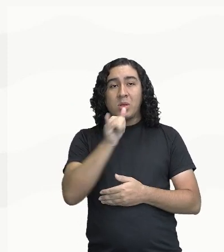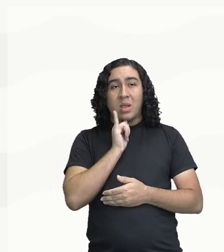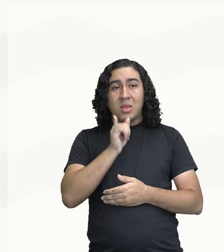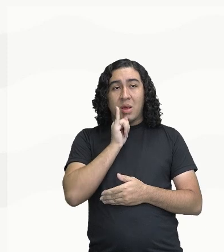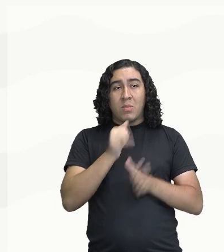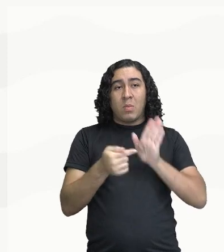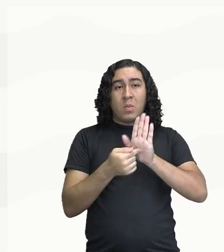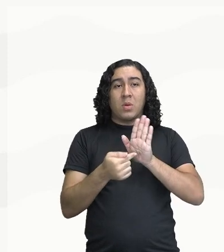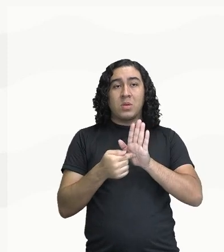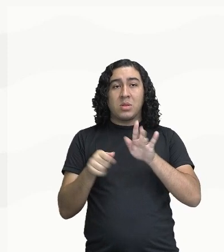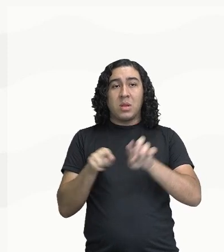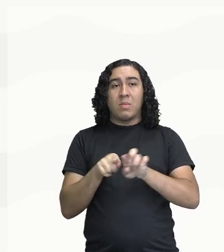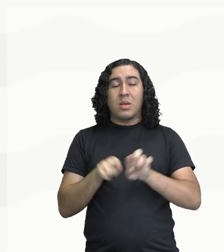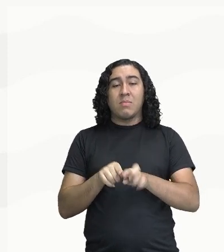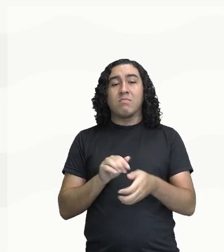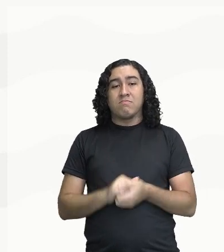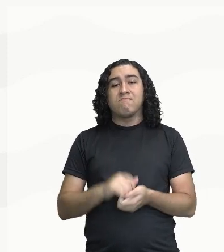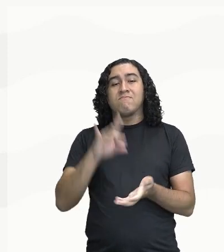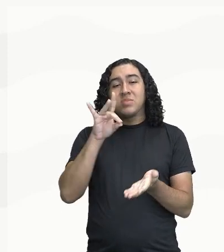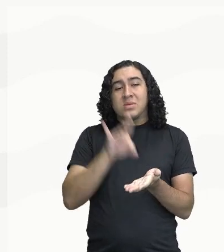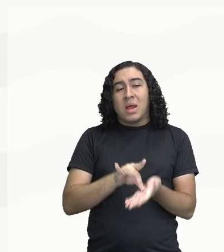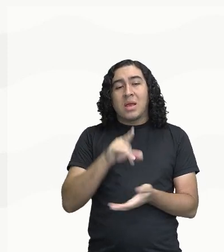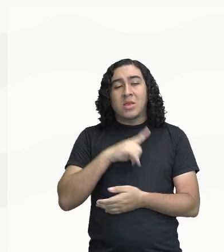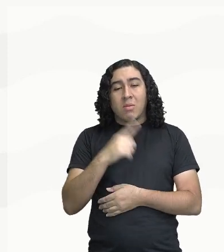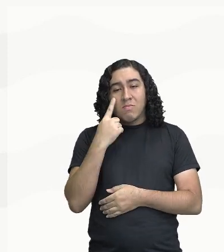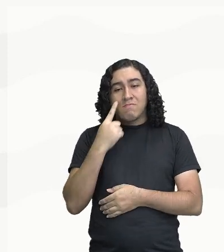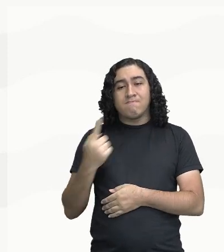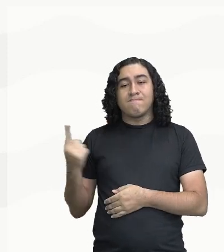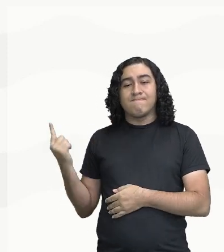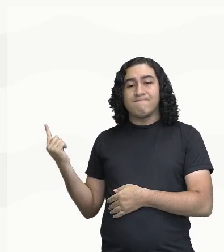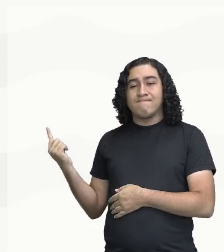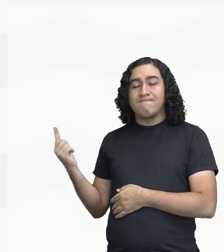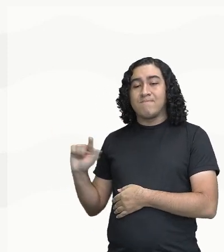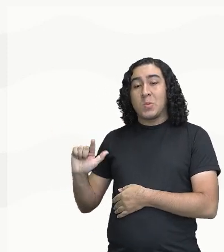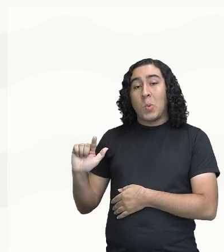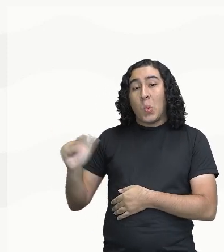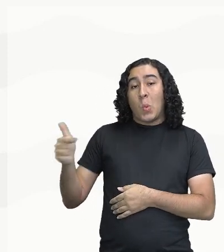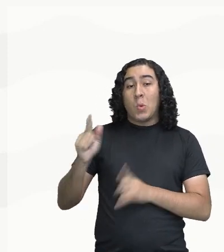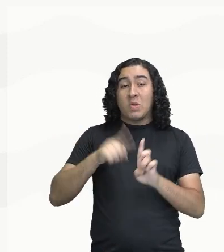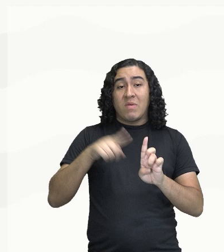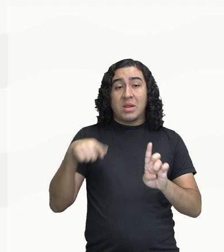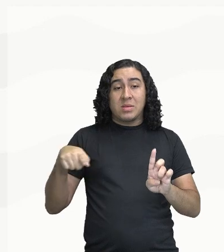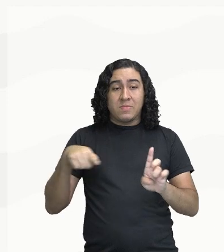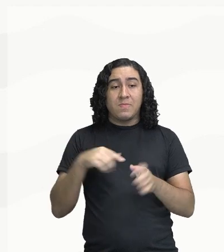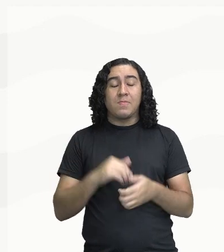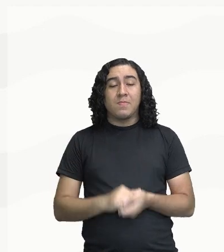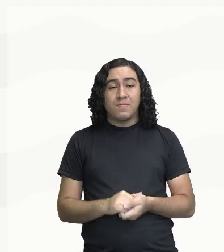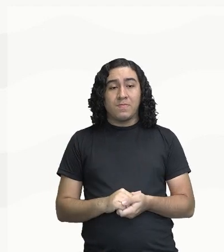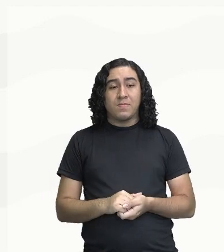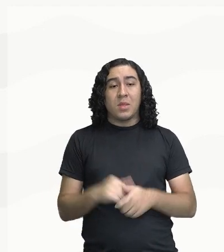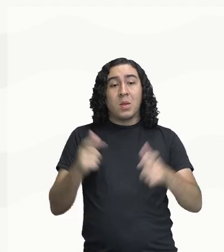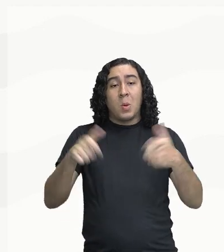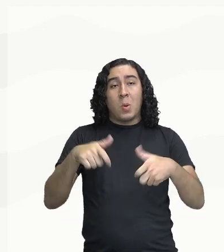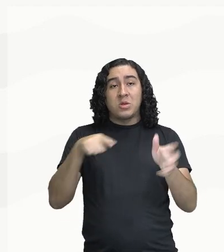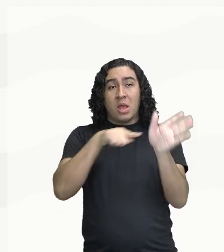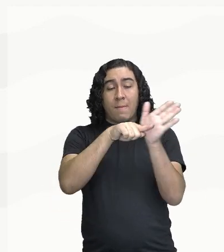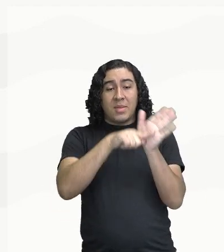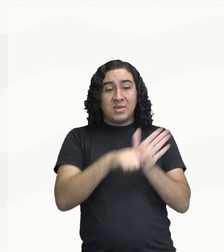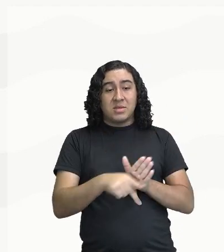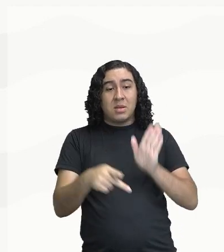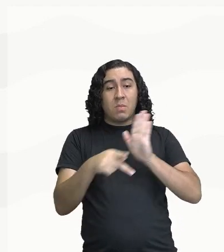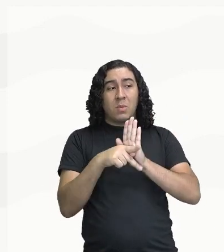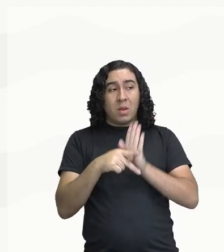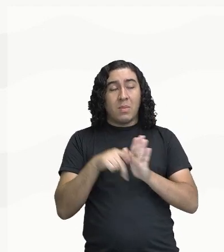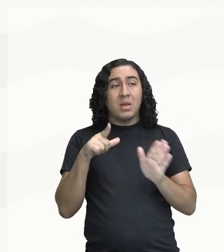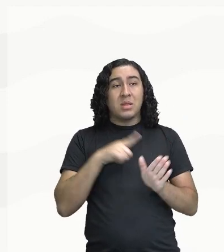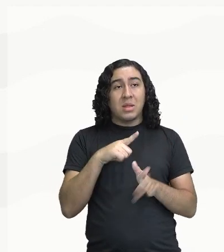foi, professora Manuela? Exatamente, a gente pegou outra variável aqui, lá da nossa pesquisa, com as